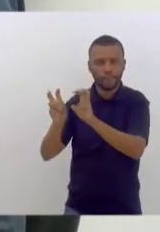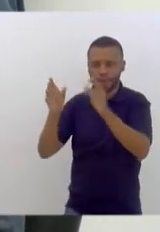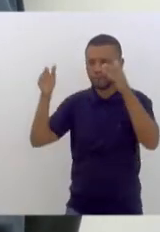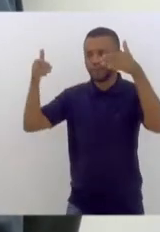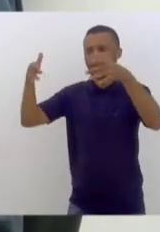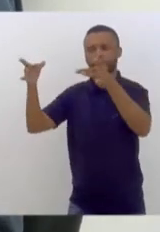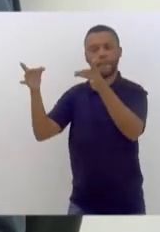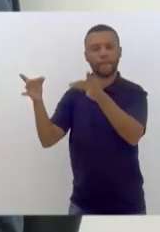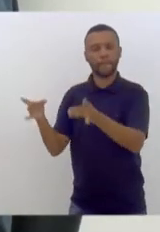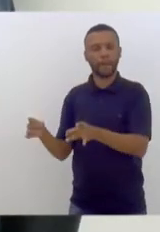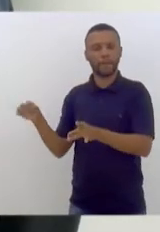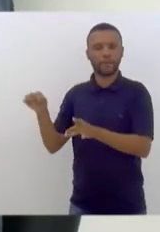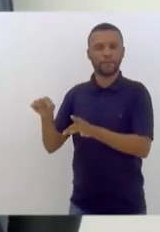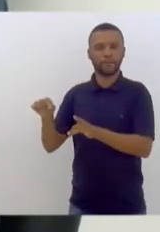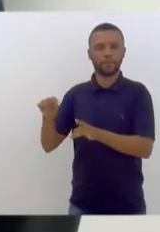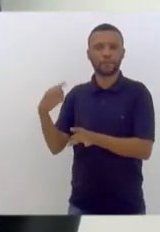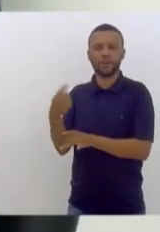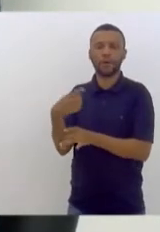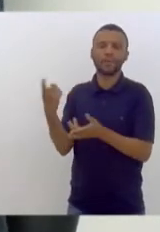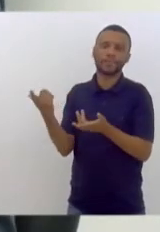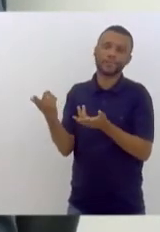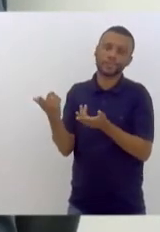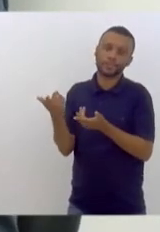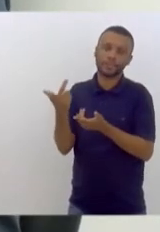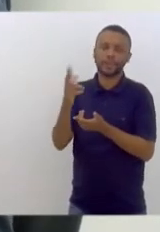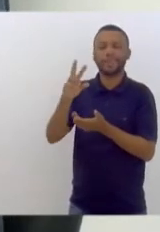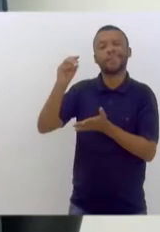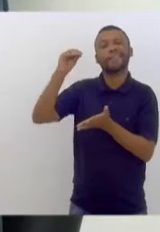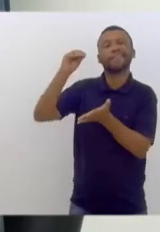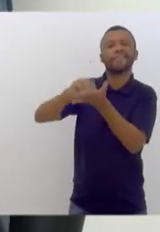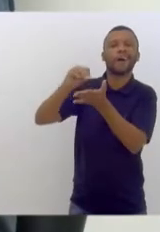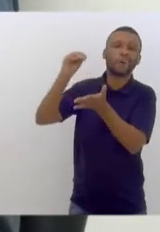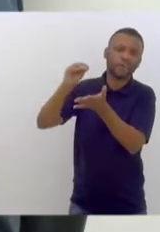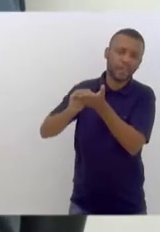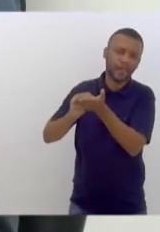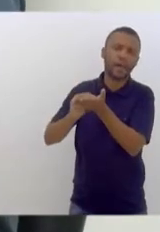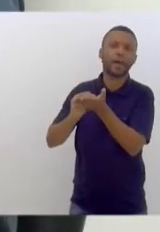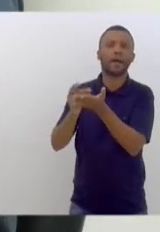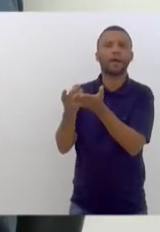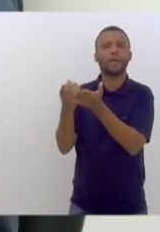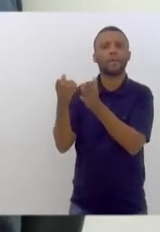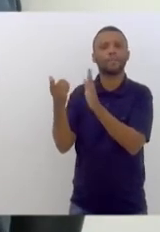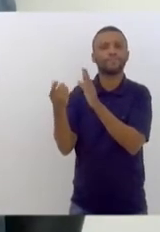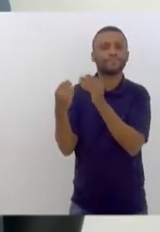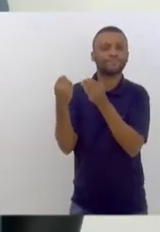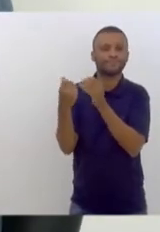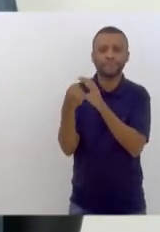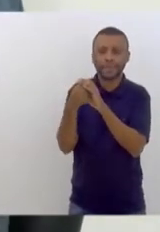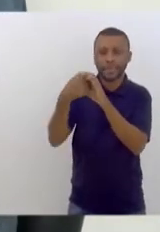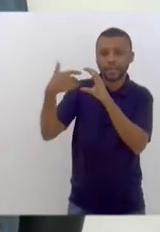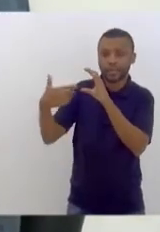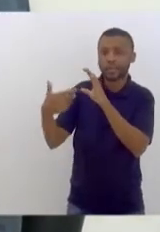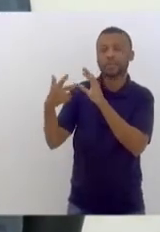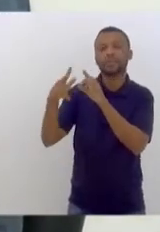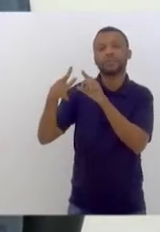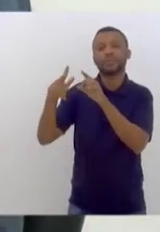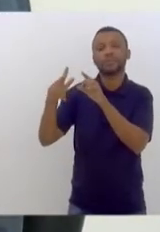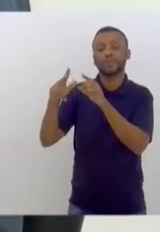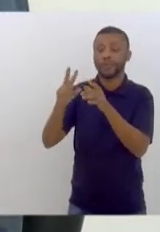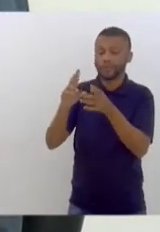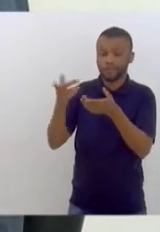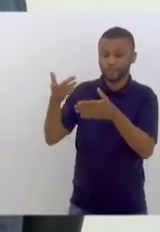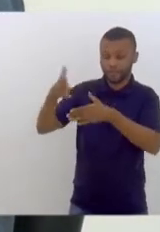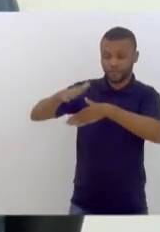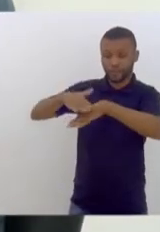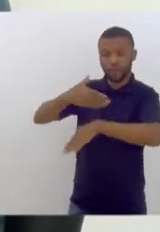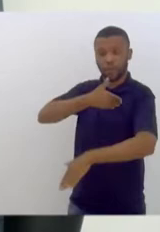gente, né, deixará uma margem de regulamentação para o Poder Executivo. Né?